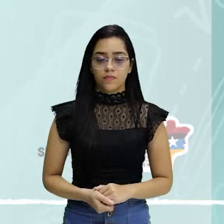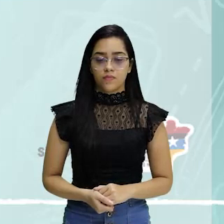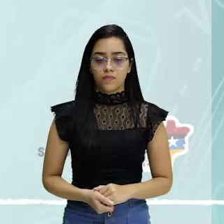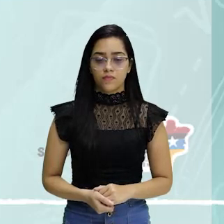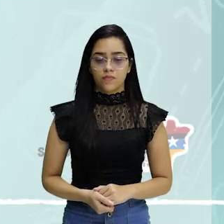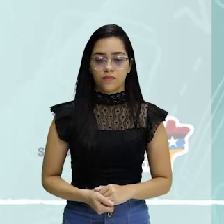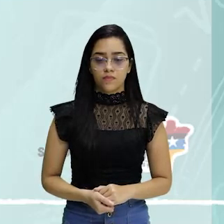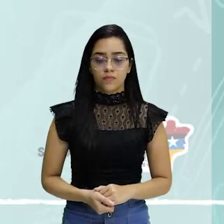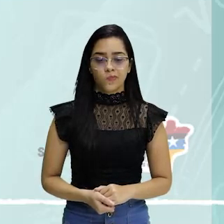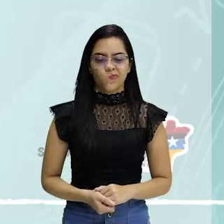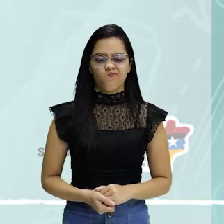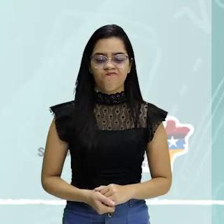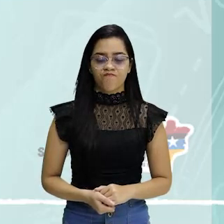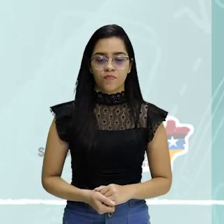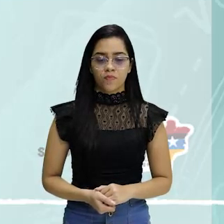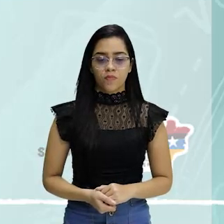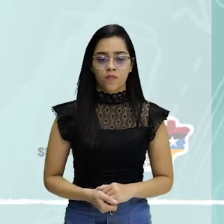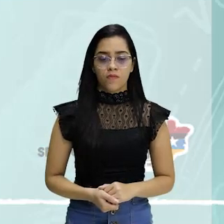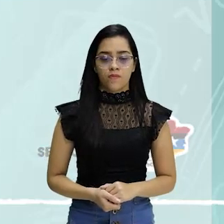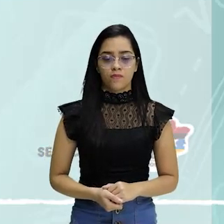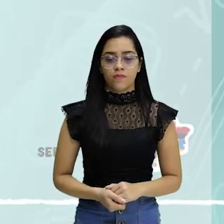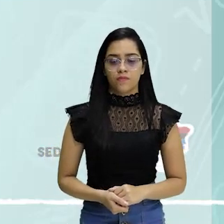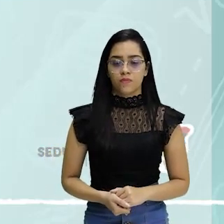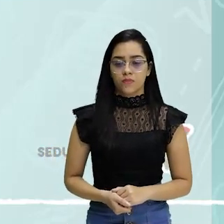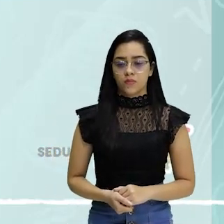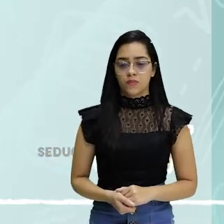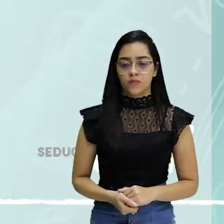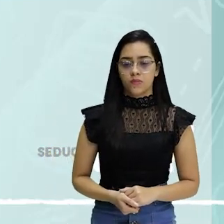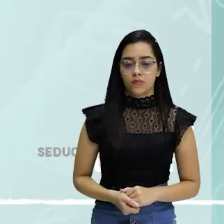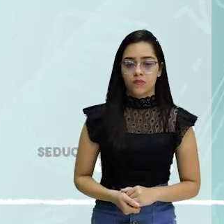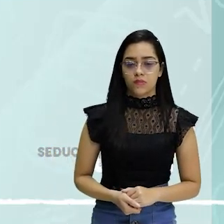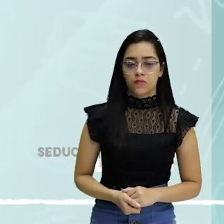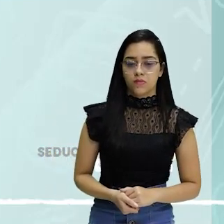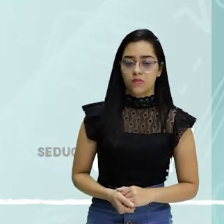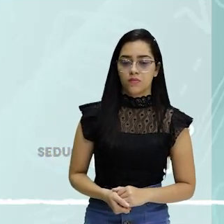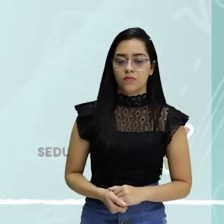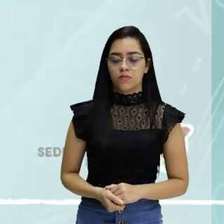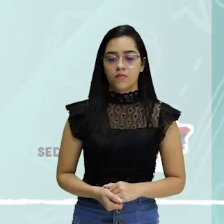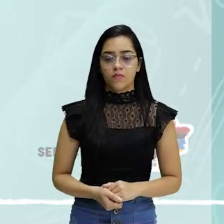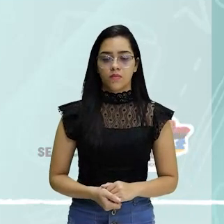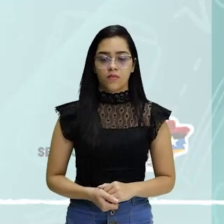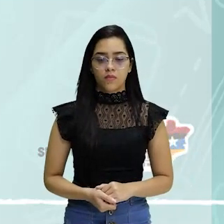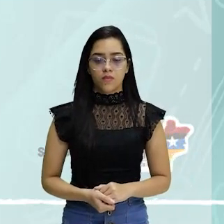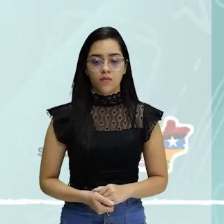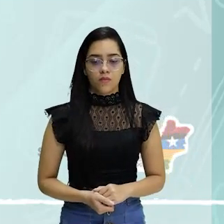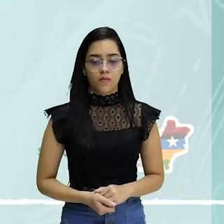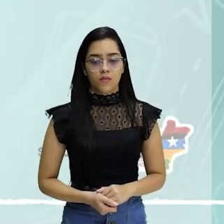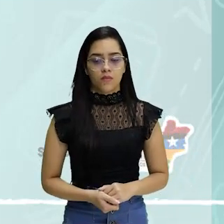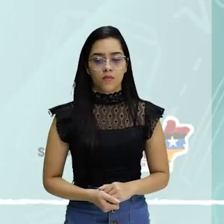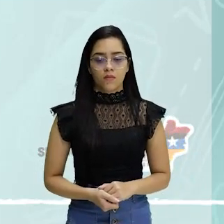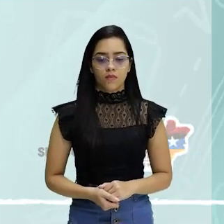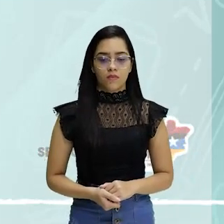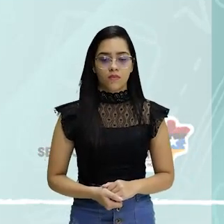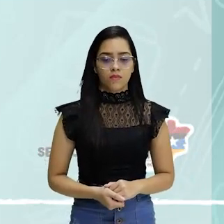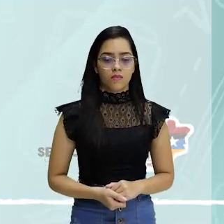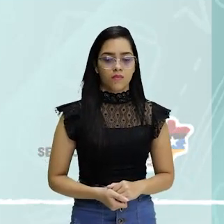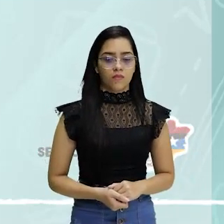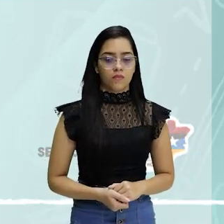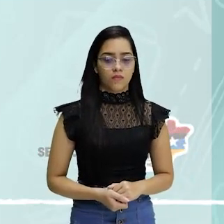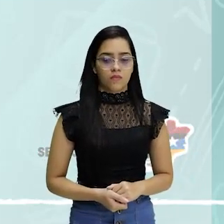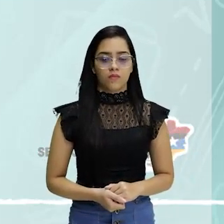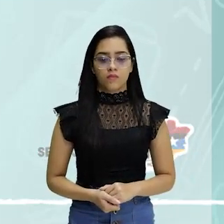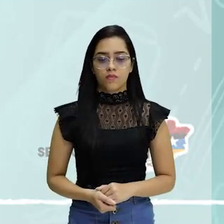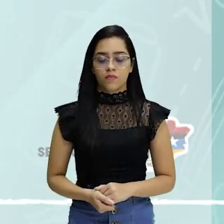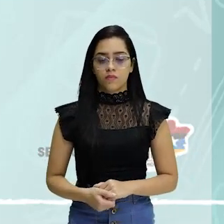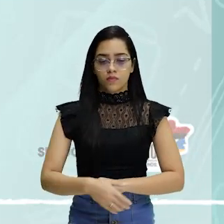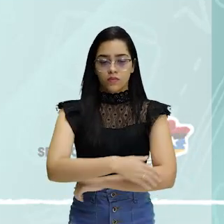desarmônica entre a presa e o predador. Essa relação é importante para o controle populacional das